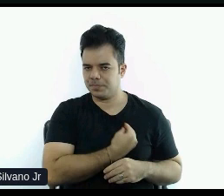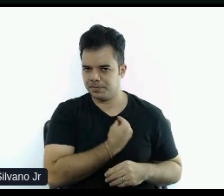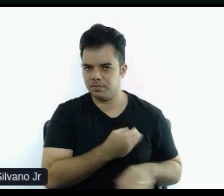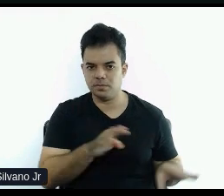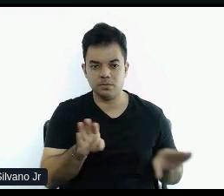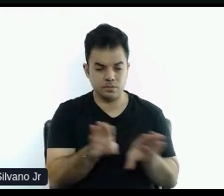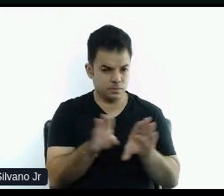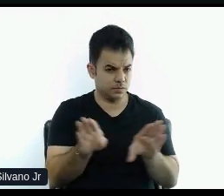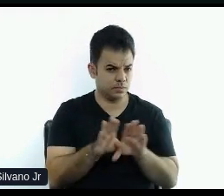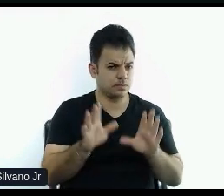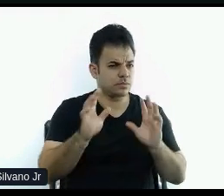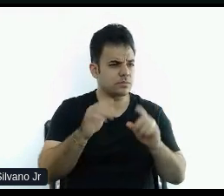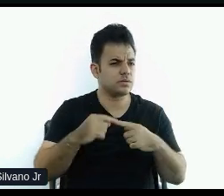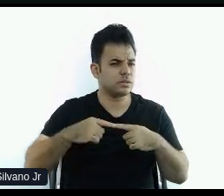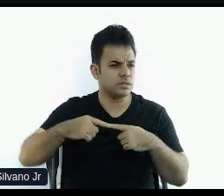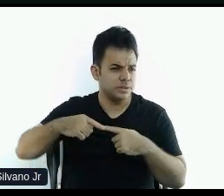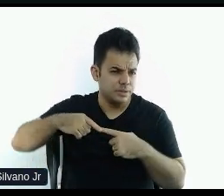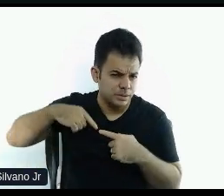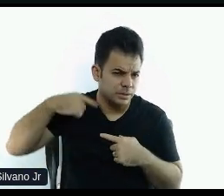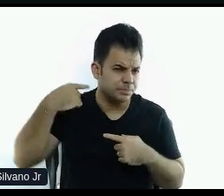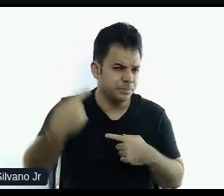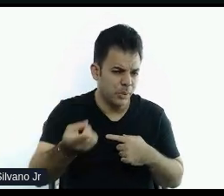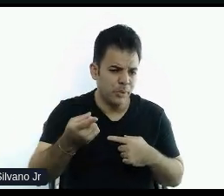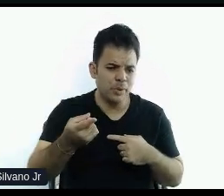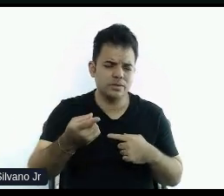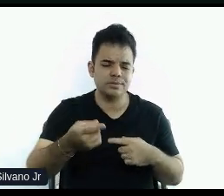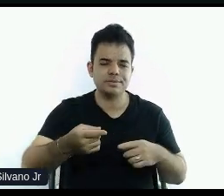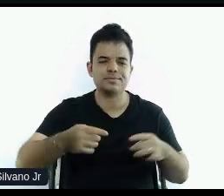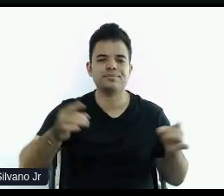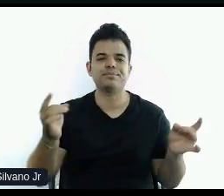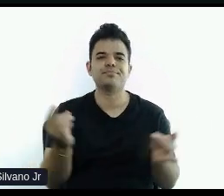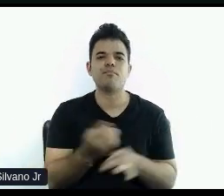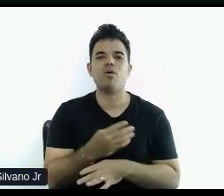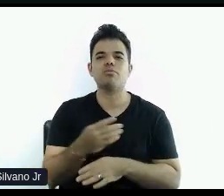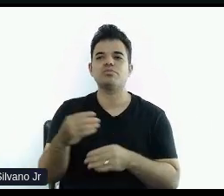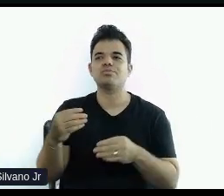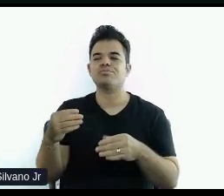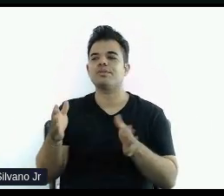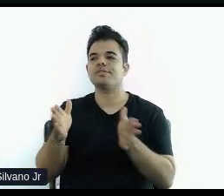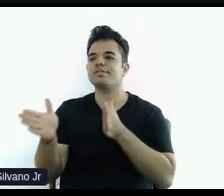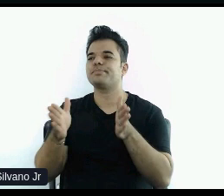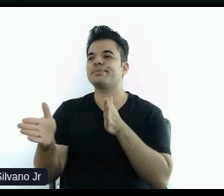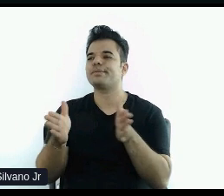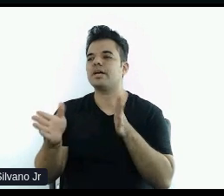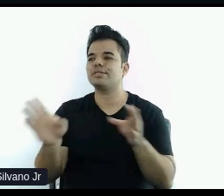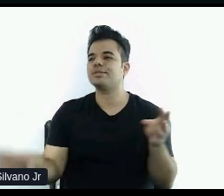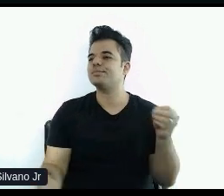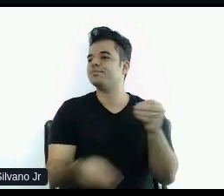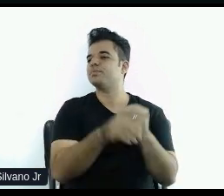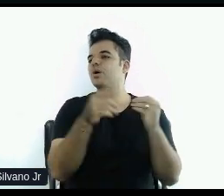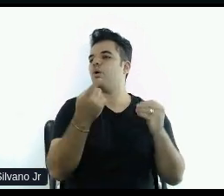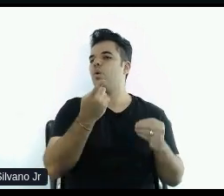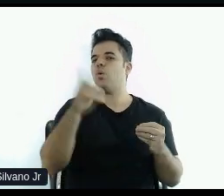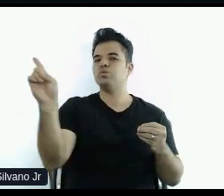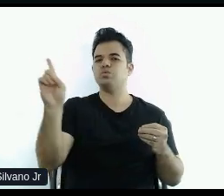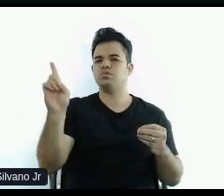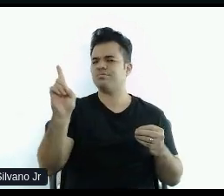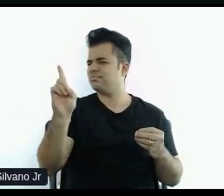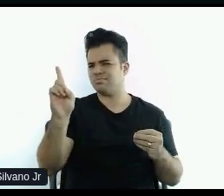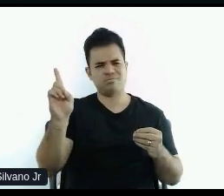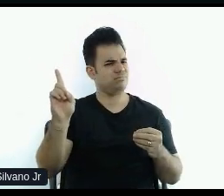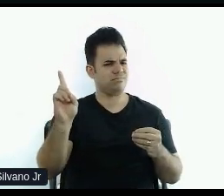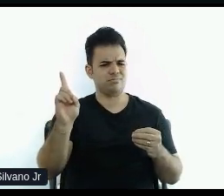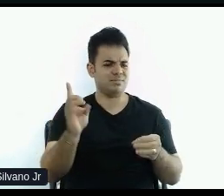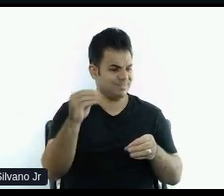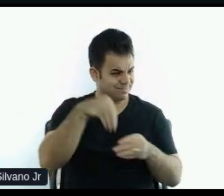para depois aplicar a acessibilidade, porque aí sim isso é desmotivador, aí sim o custo se torna